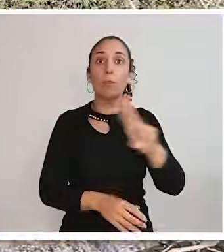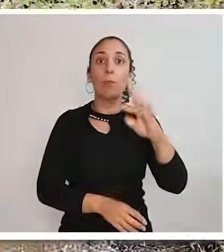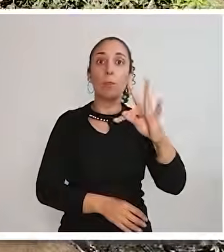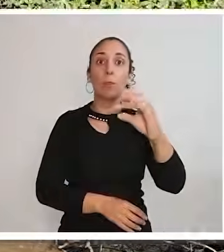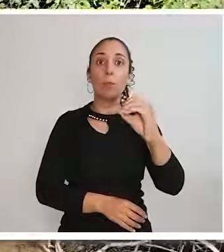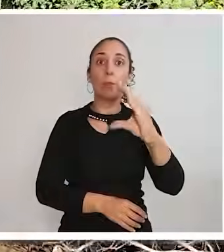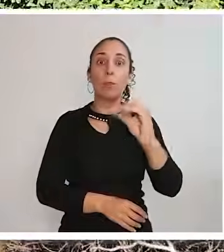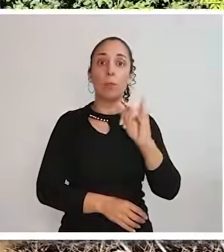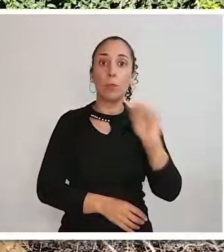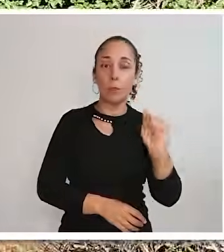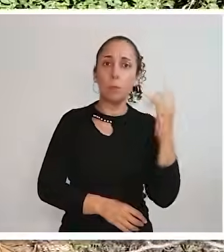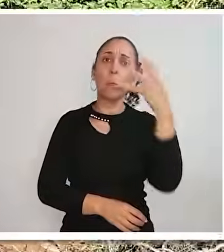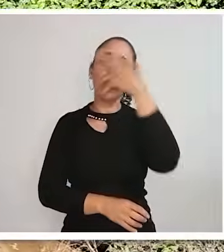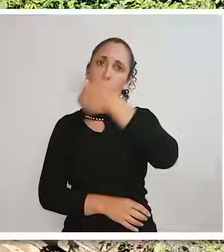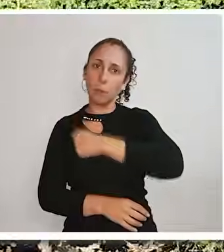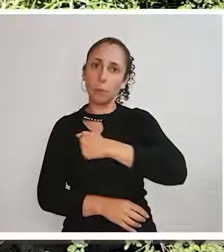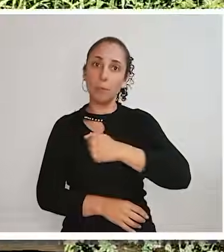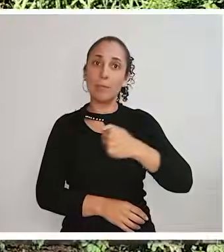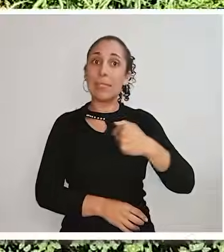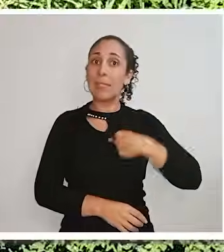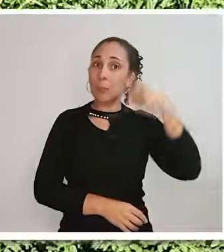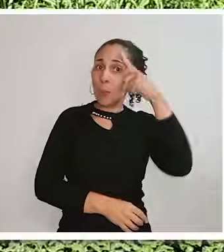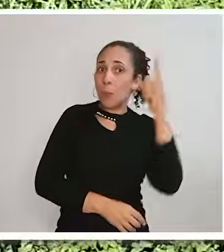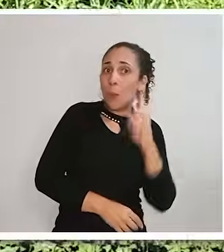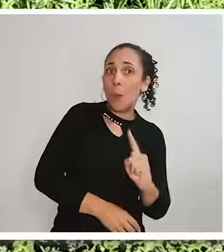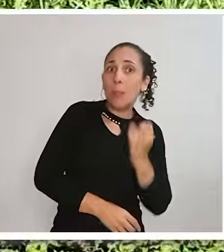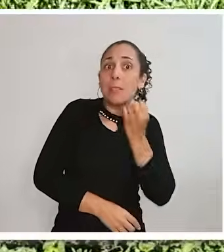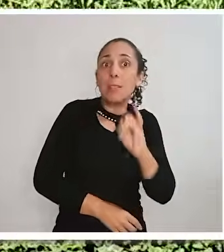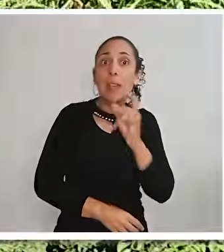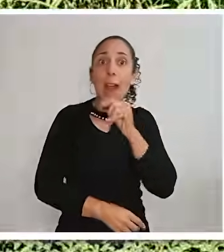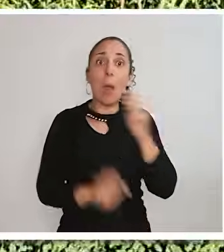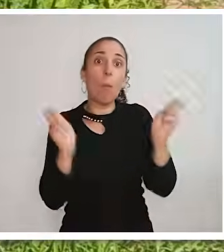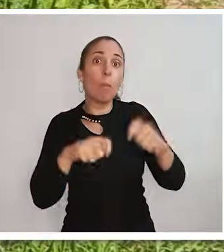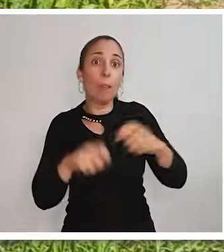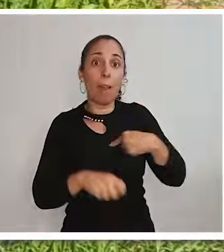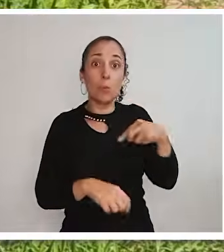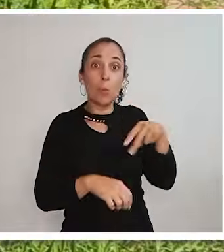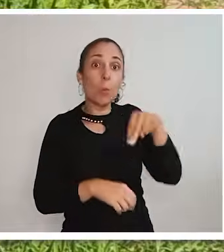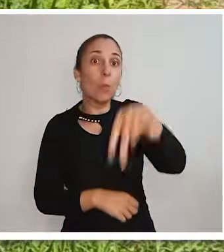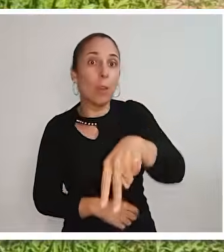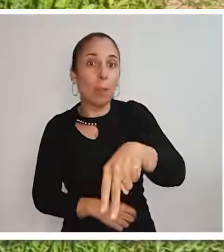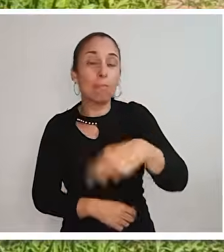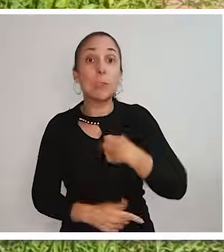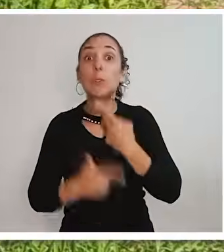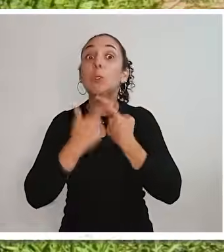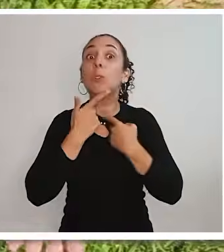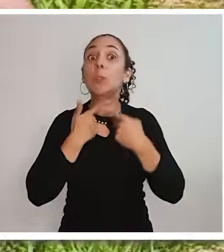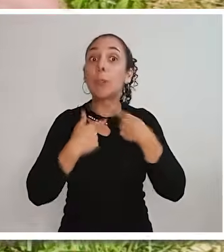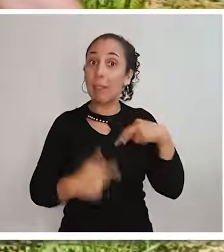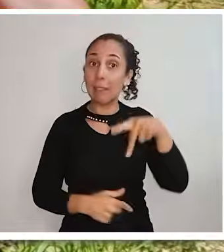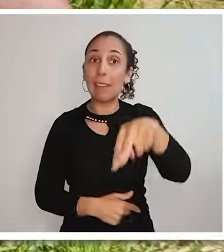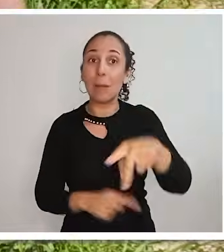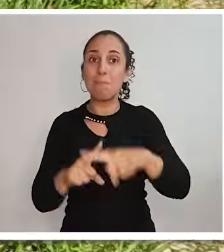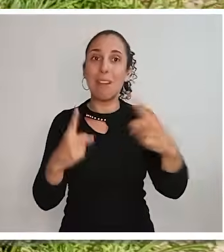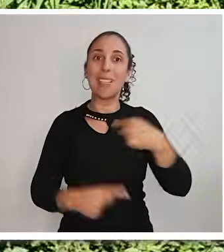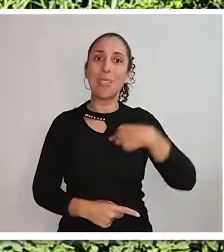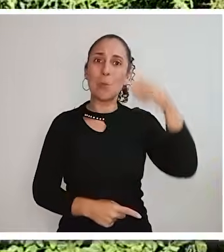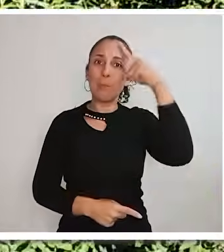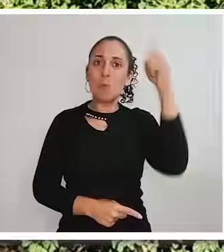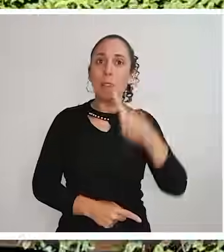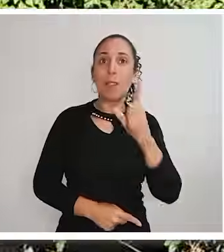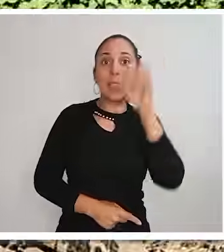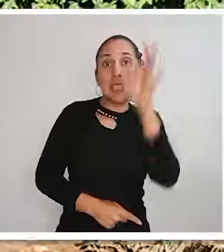Muito bonito, hein? Gostaria muito de saber se essas águas são próprias para banho. Gostaria de me arriscar, mas como não